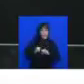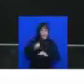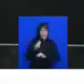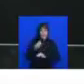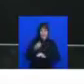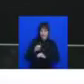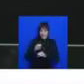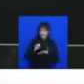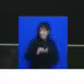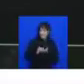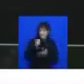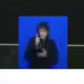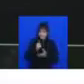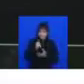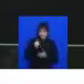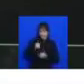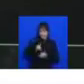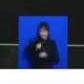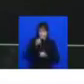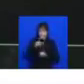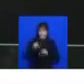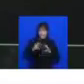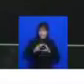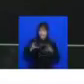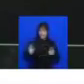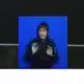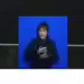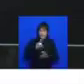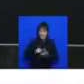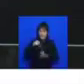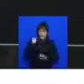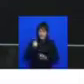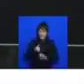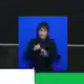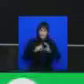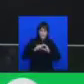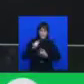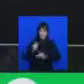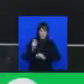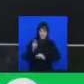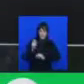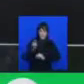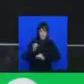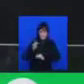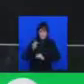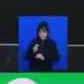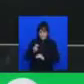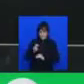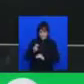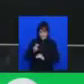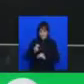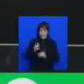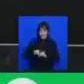R$ 54 mil cada um, enquanto os vencedores da quadra receberam cerca de R$ 800. As apostas para o